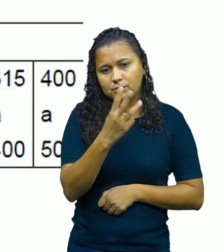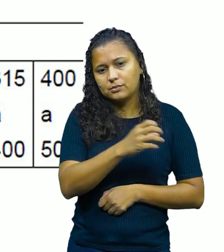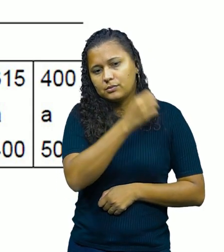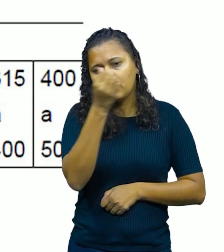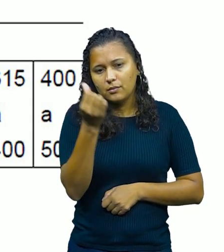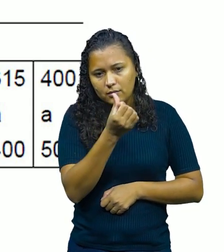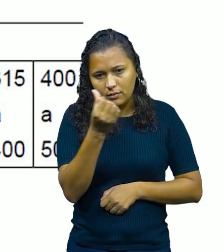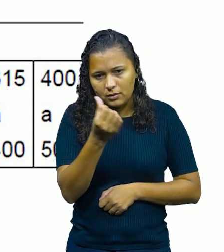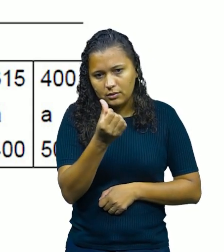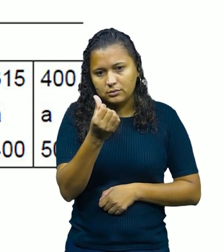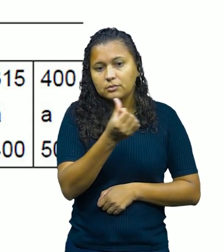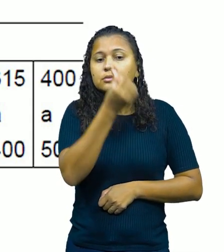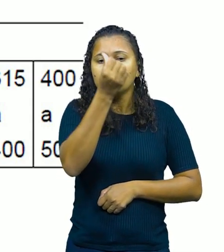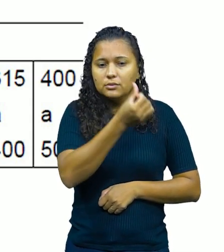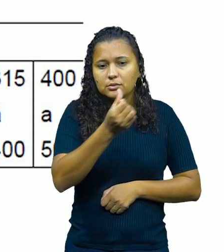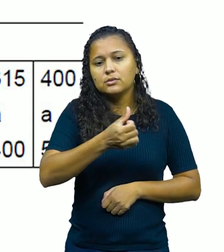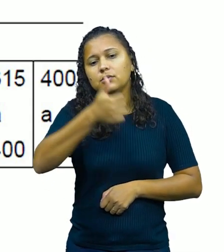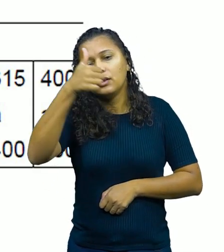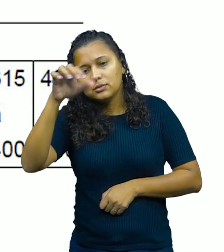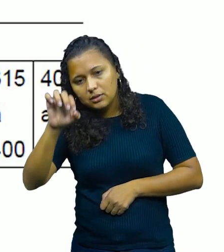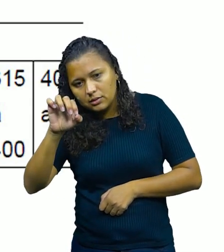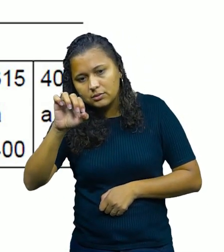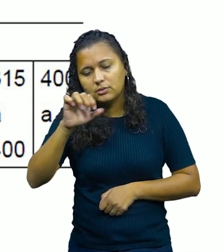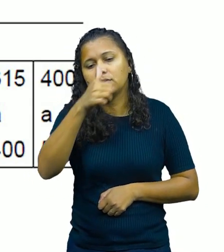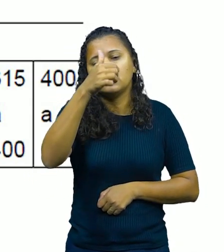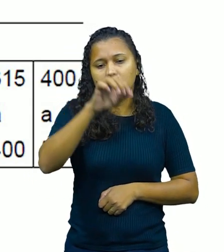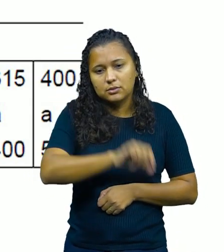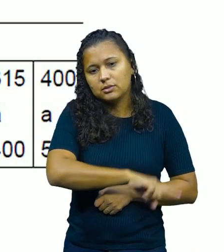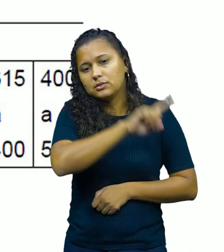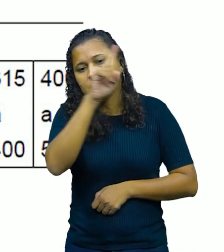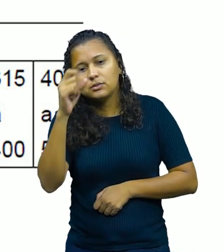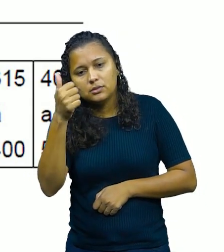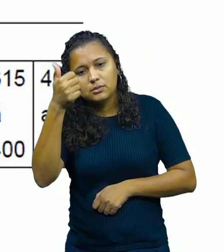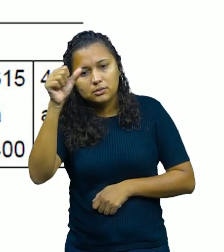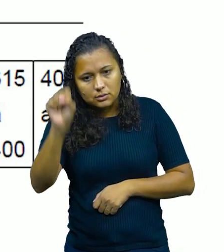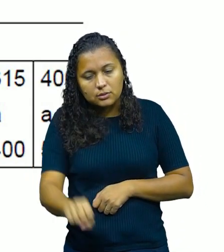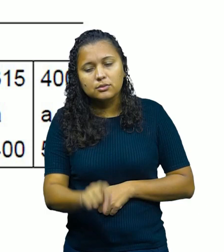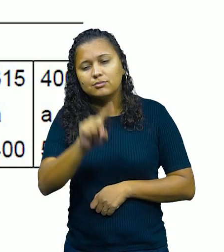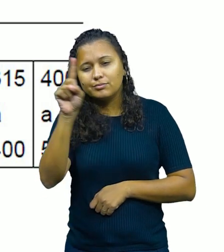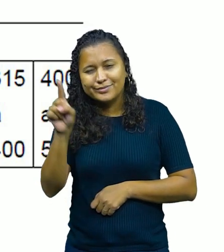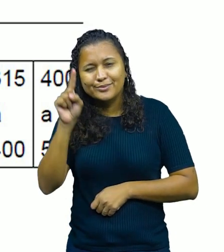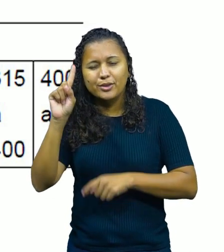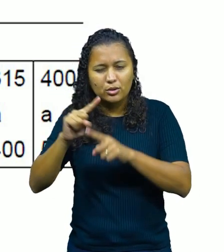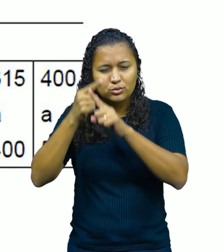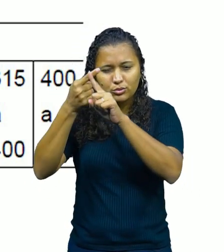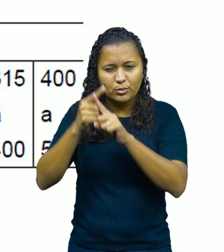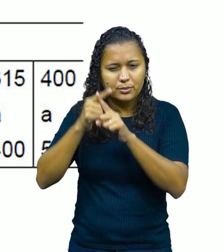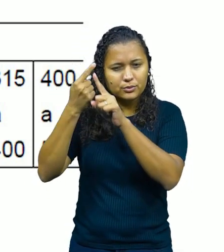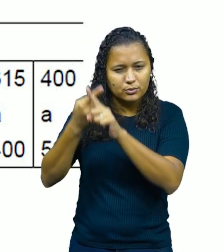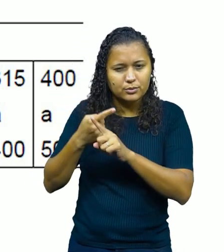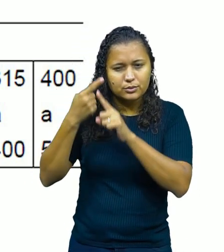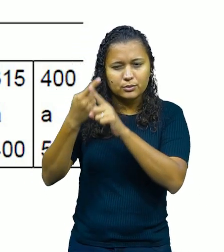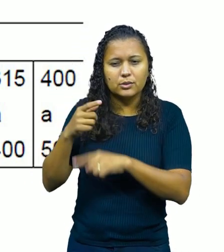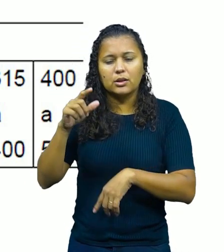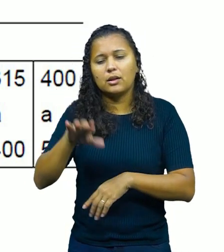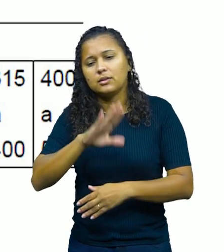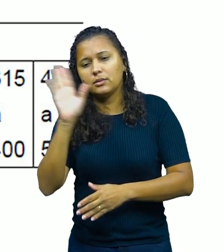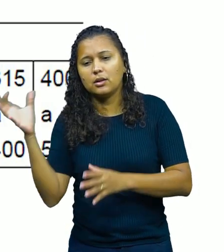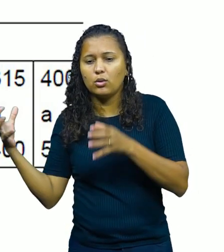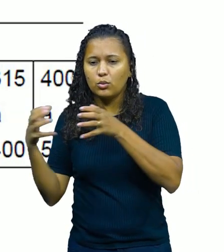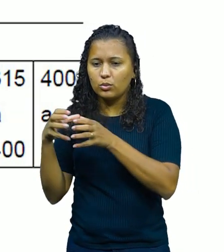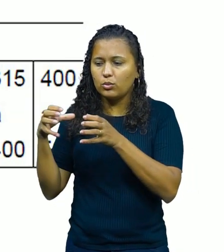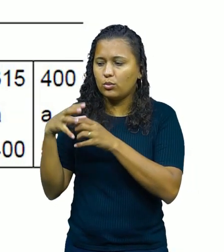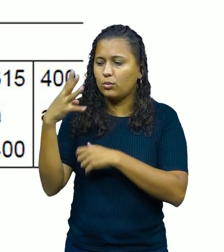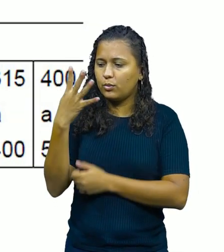3 a 6, 6 a 10, 10 a 18 e por aí vai. Você vai fazendo essa soma até você chegar a grupos